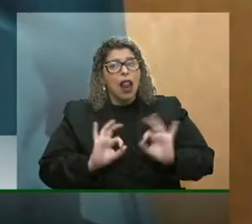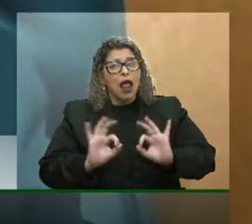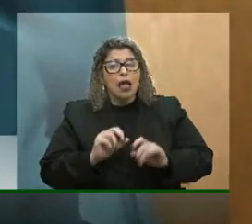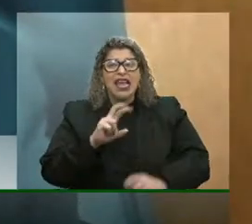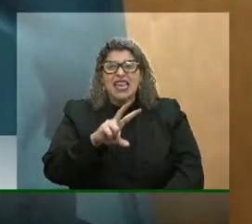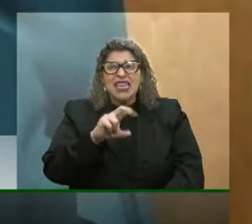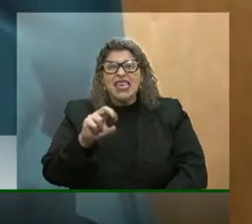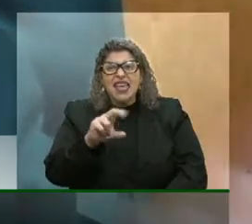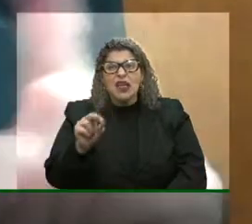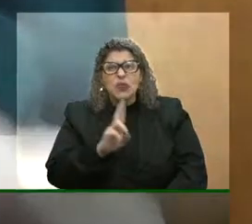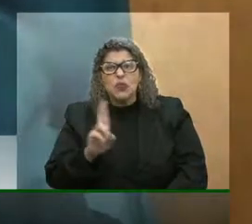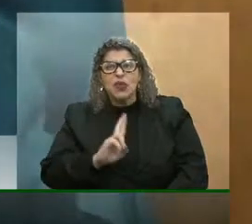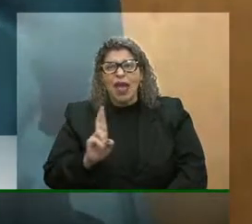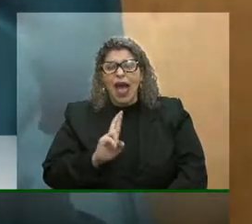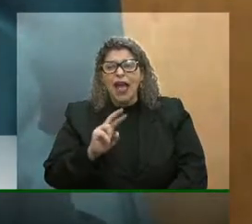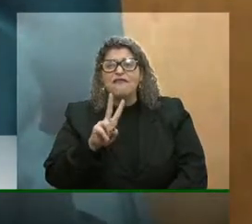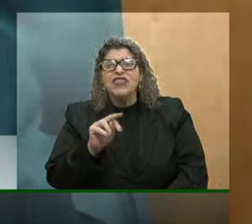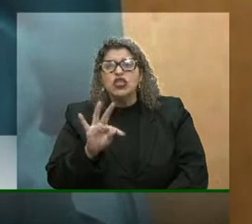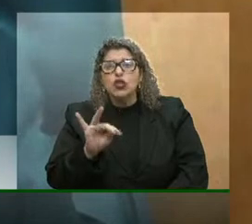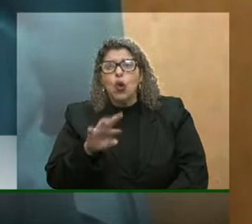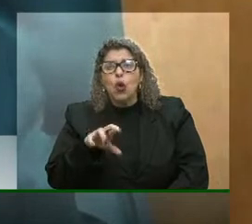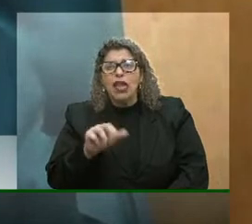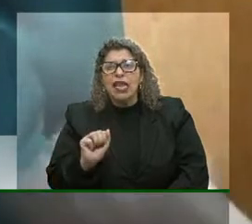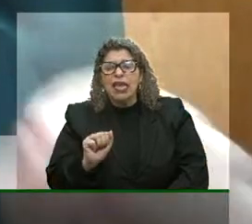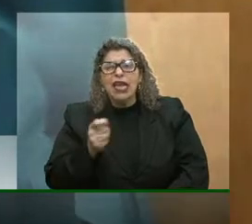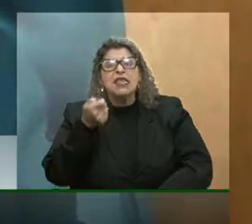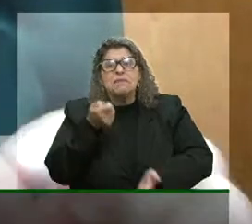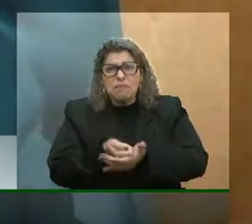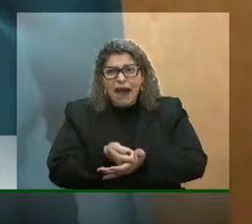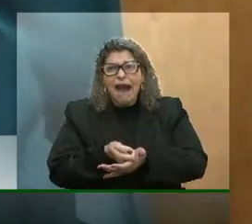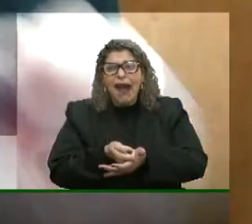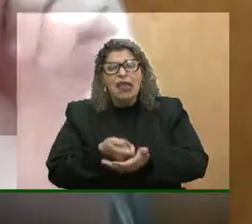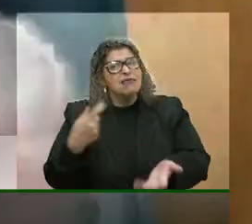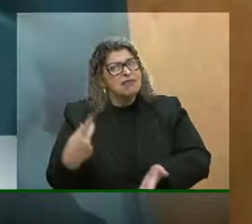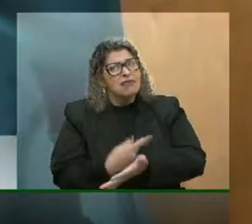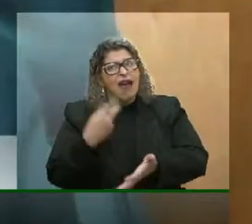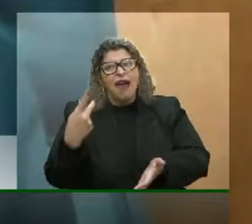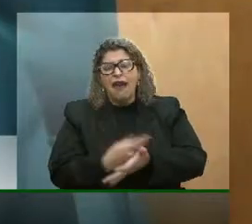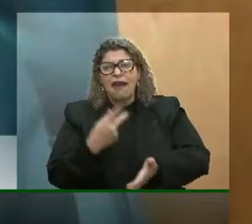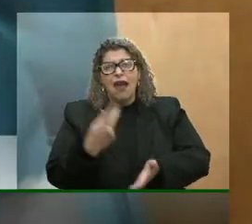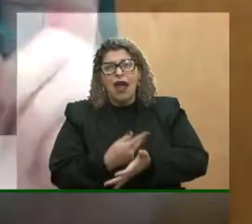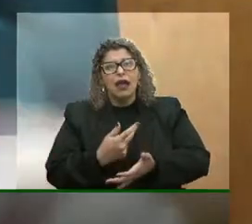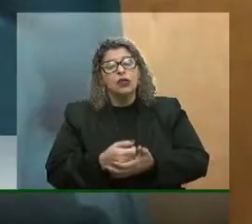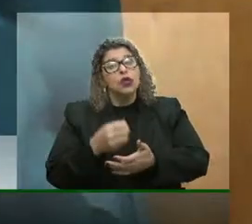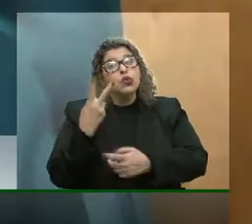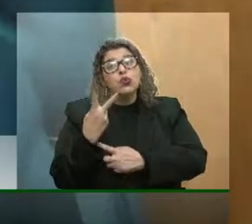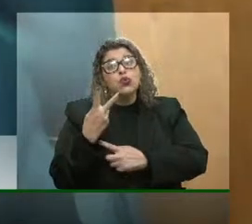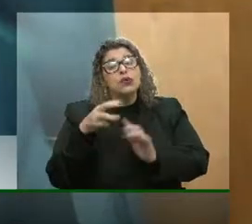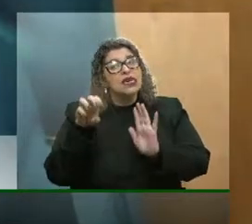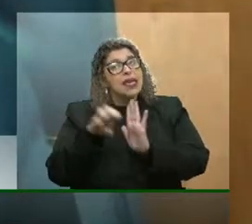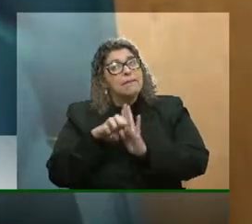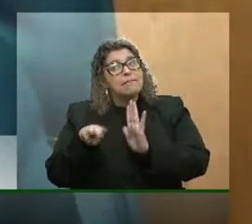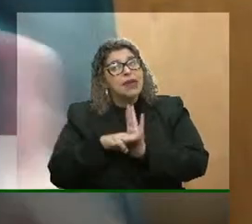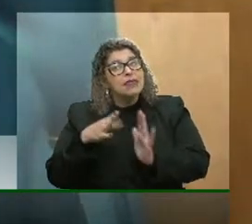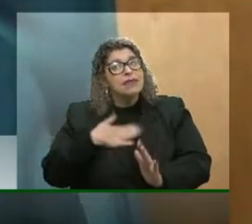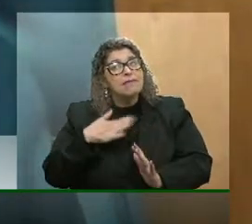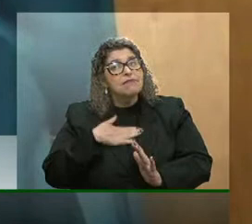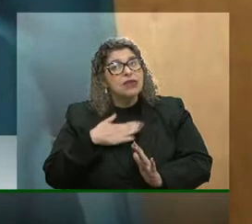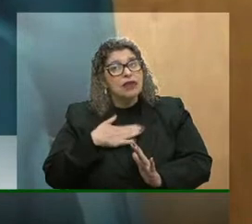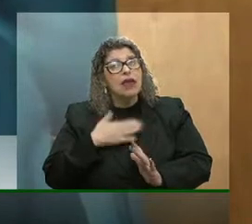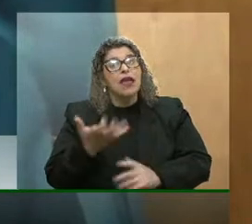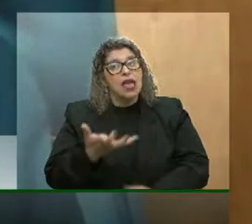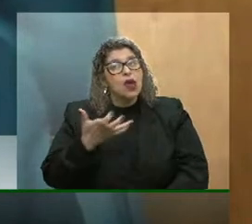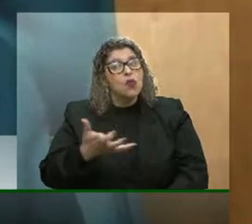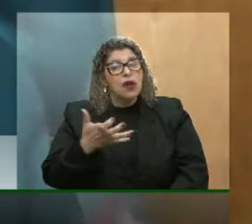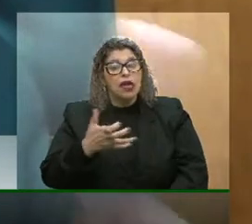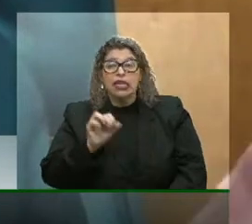cada 3 meses ou a cada 6 meses. As duas emendas minhas, eu não abro mão. Se abrir mão, E se o governo